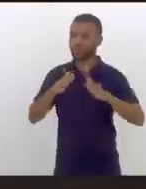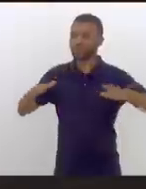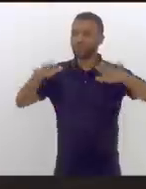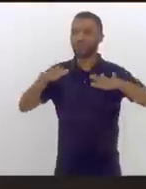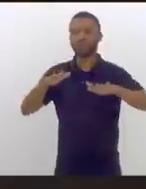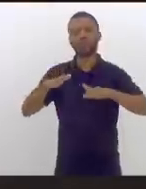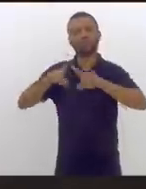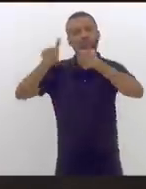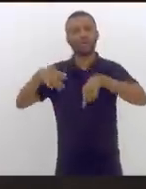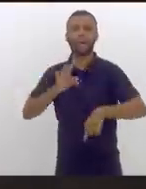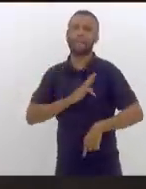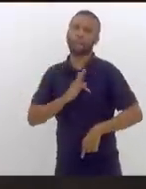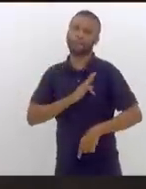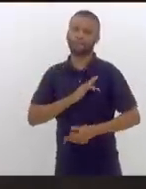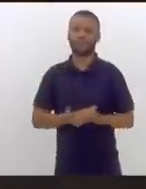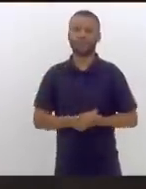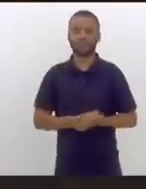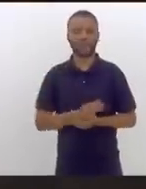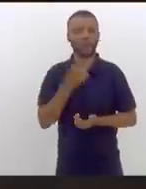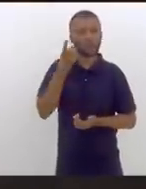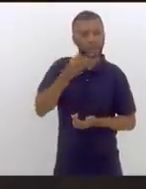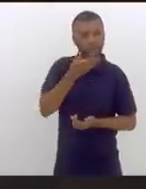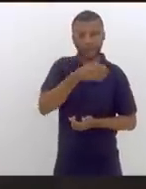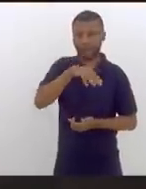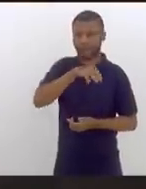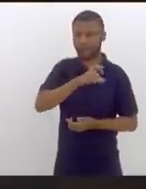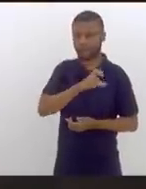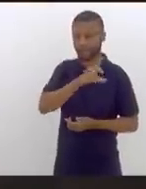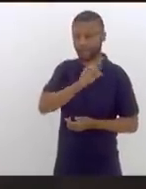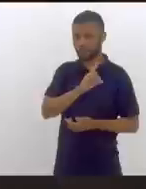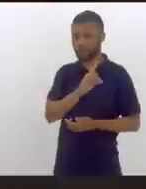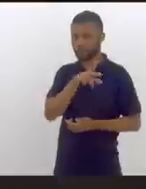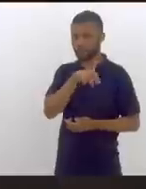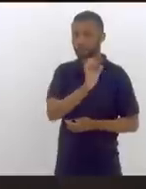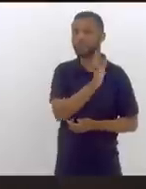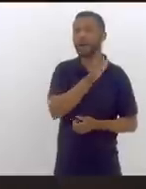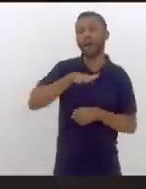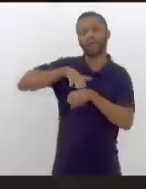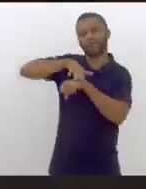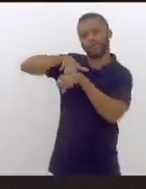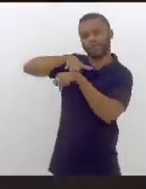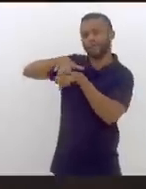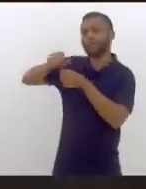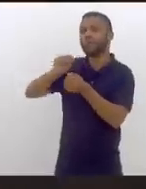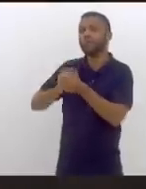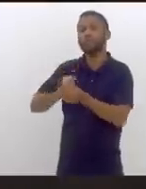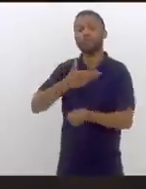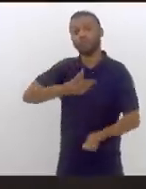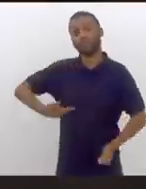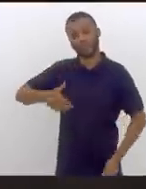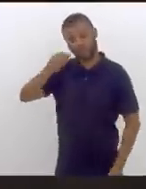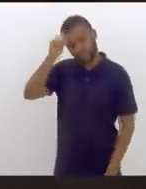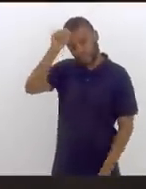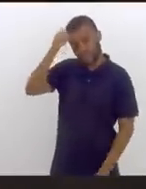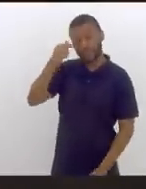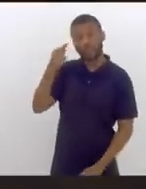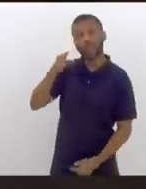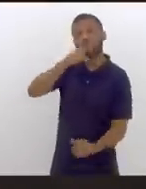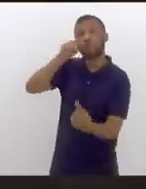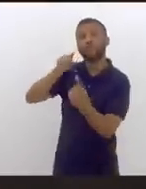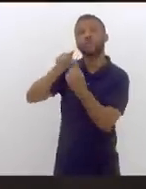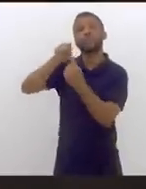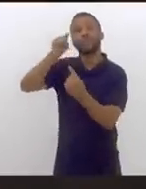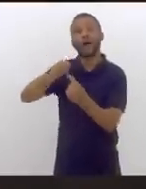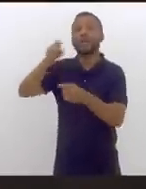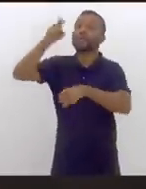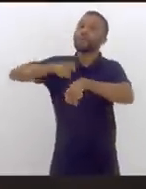no dia falou que conversou com o governador Cláudio Castro e ele tinha intenção em colocar essa Escala 12 por 48 eu acho que nesse momento